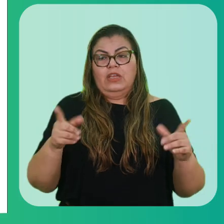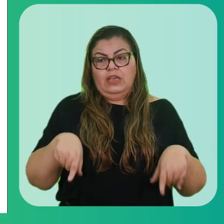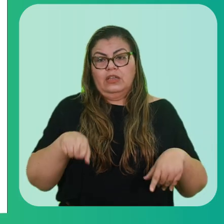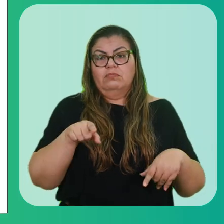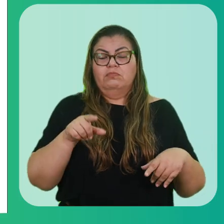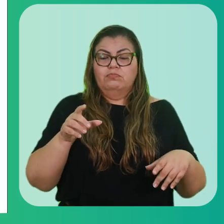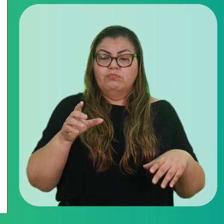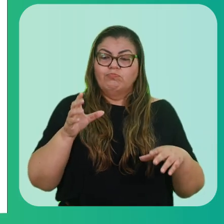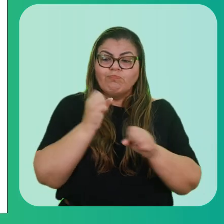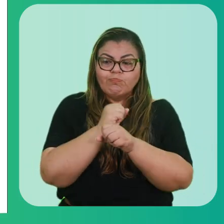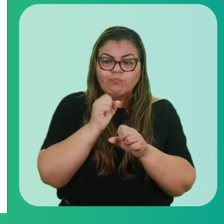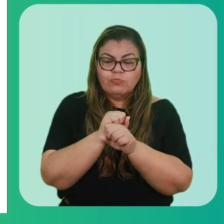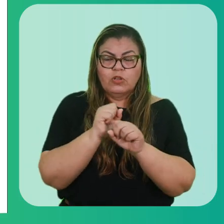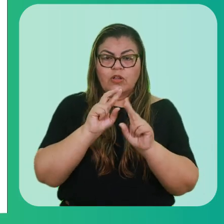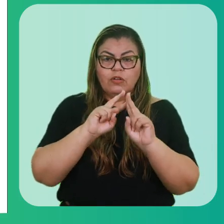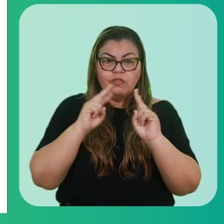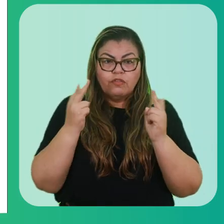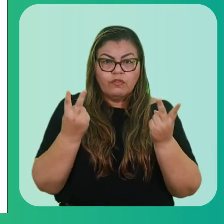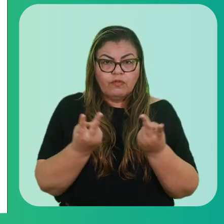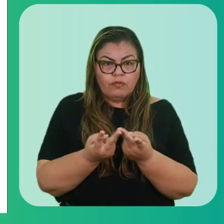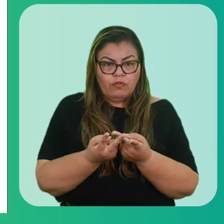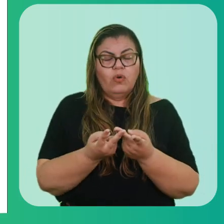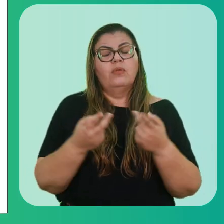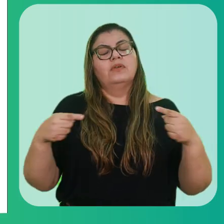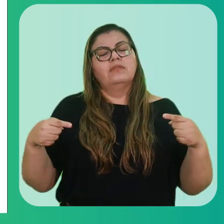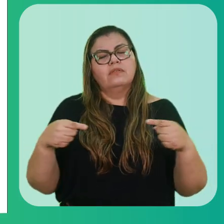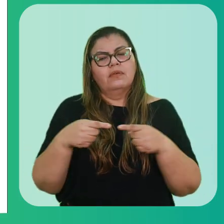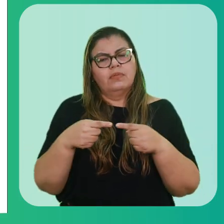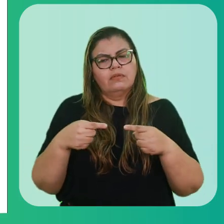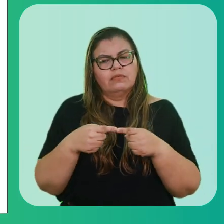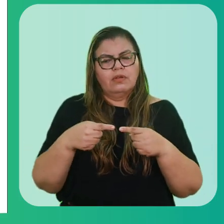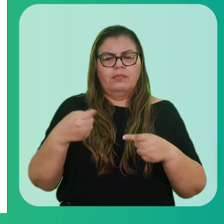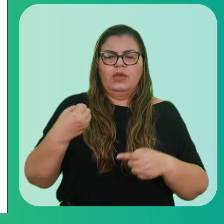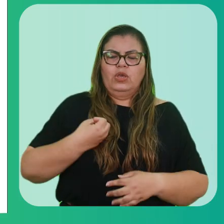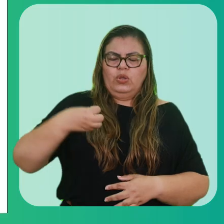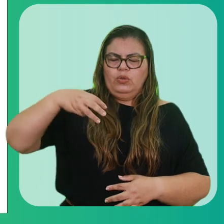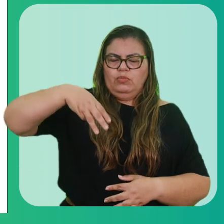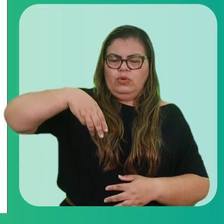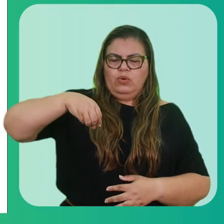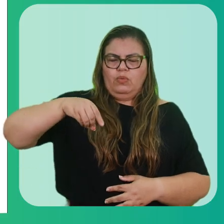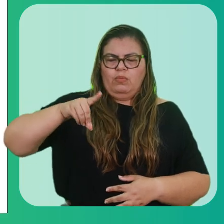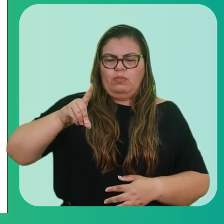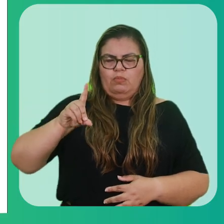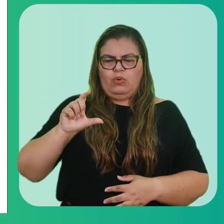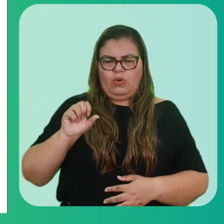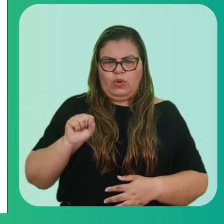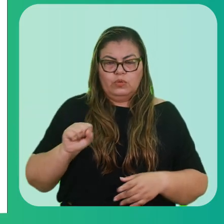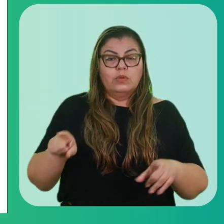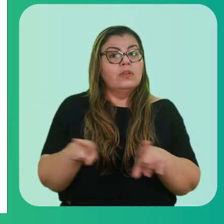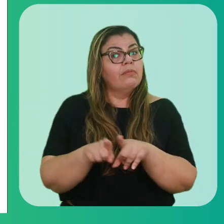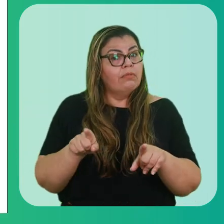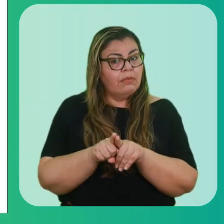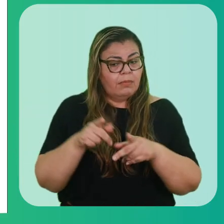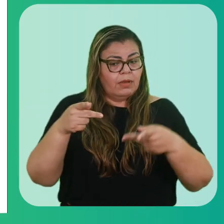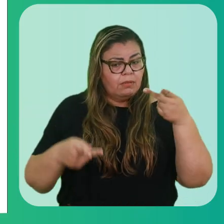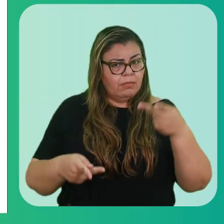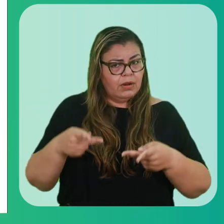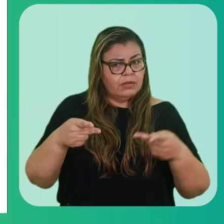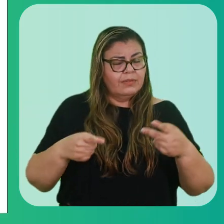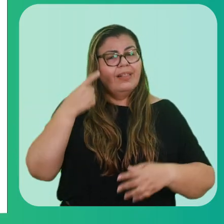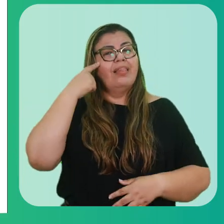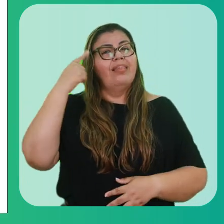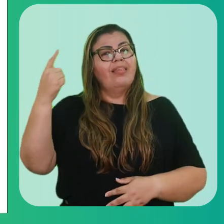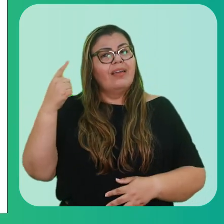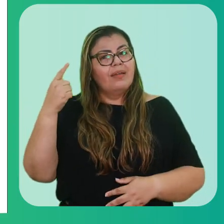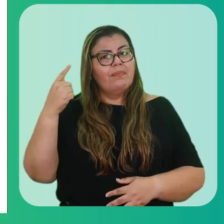que porcentagem volumétrica corresponde à porcentagem em mols e em pressão, porque lembramos que volume e pressão